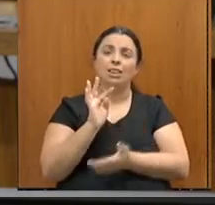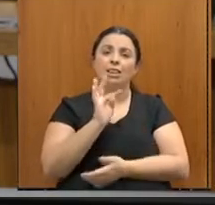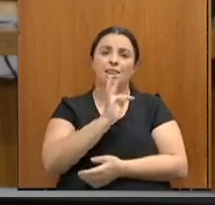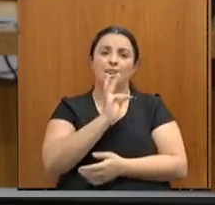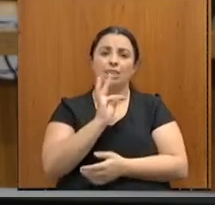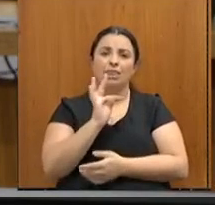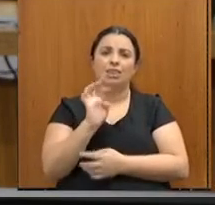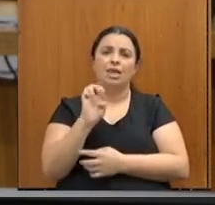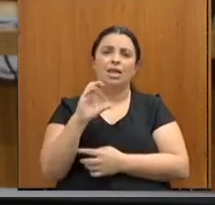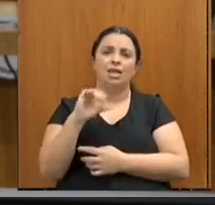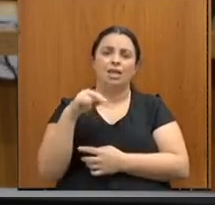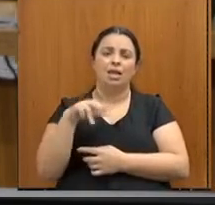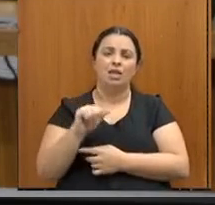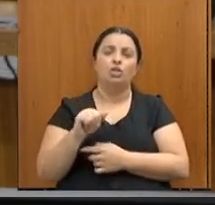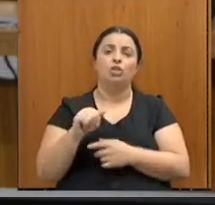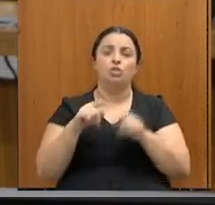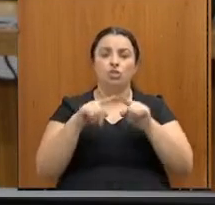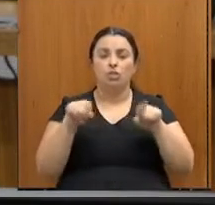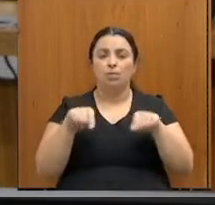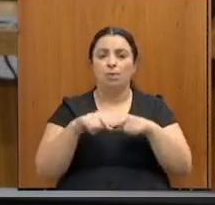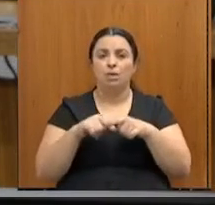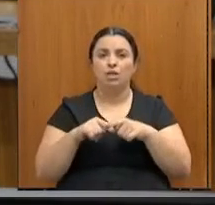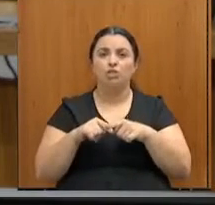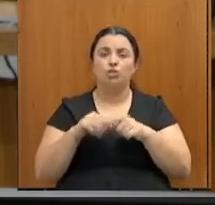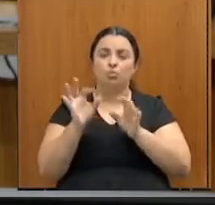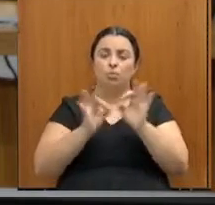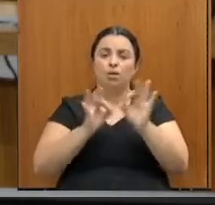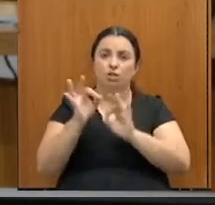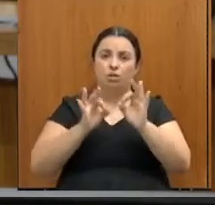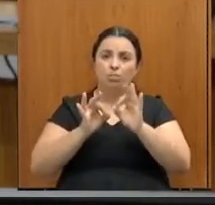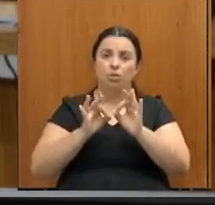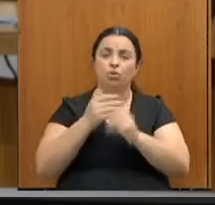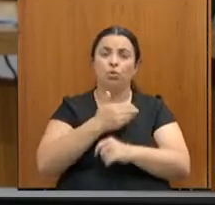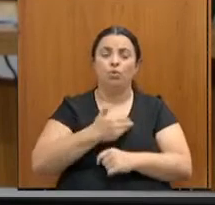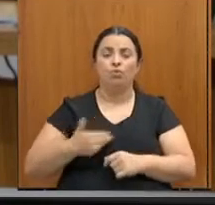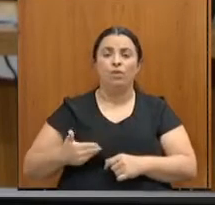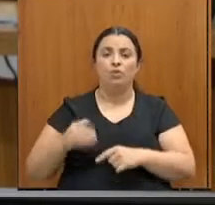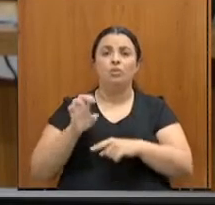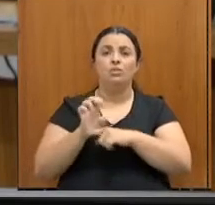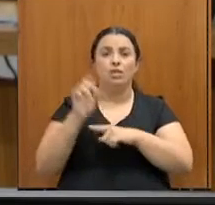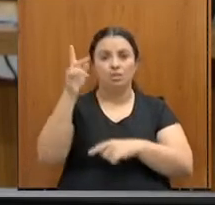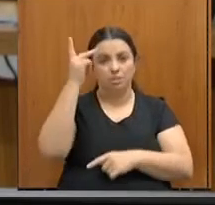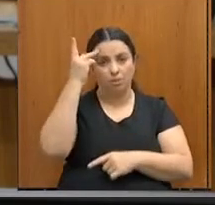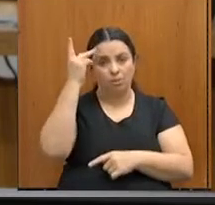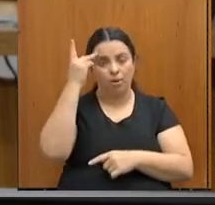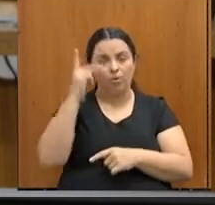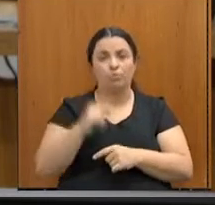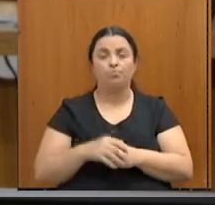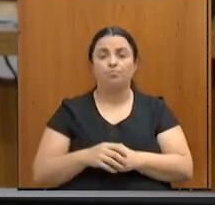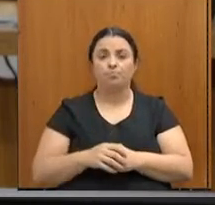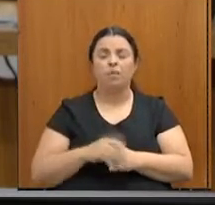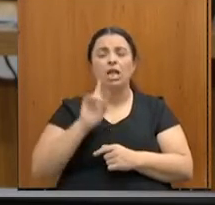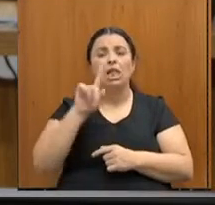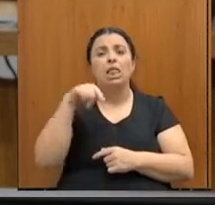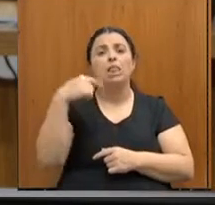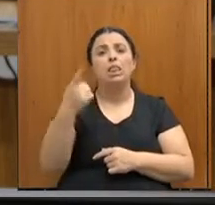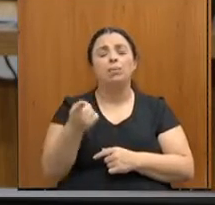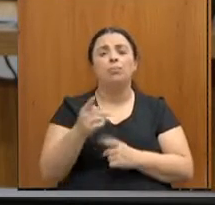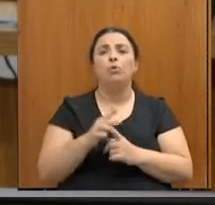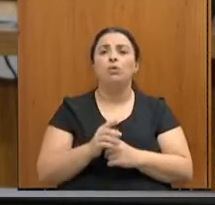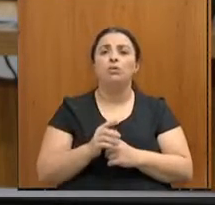de planejamento do Governo do Estado de São Paulo e depois eu acabei indo para